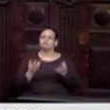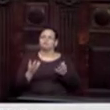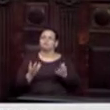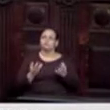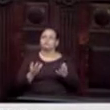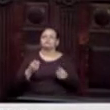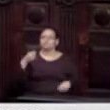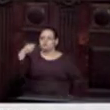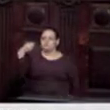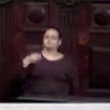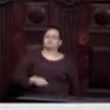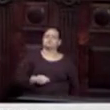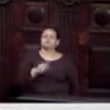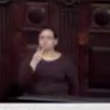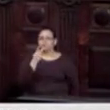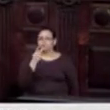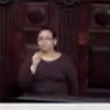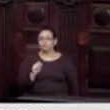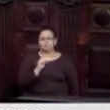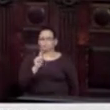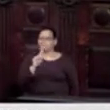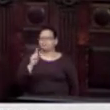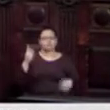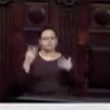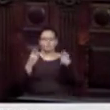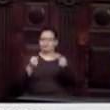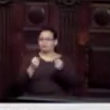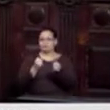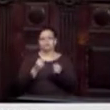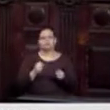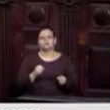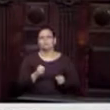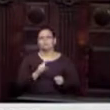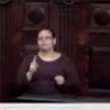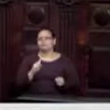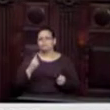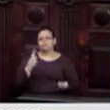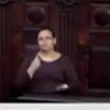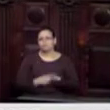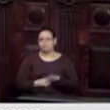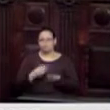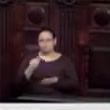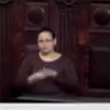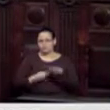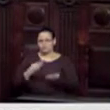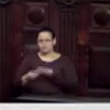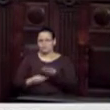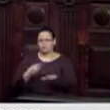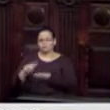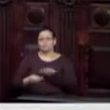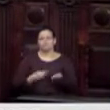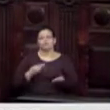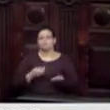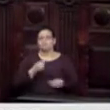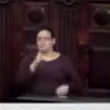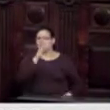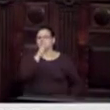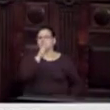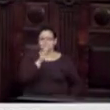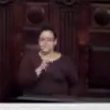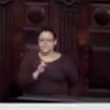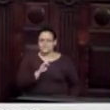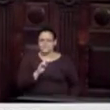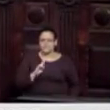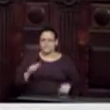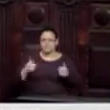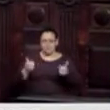maneira firme, dizer que não aceita, que não compactua, que não vai de forma nenhuma ficar calado e deixar de